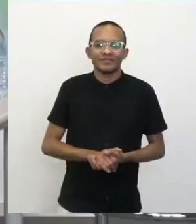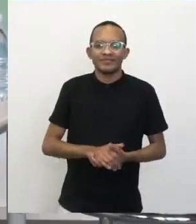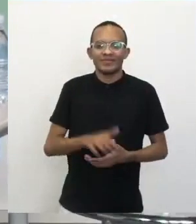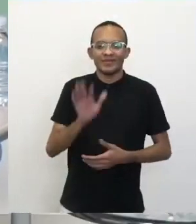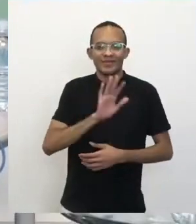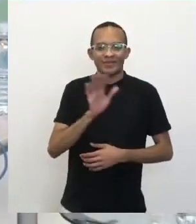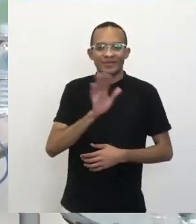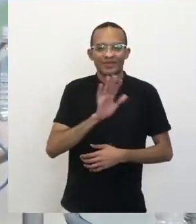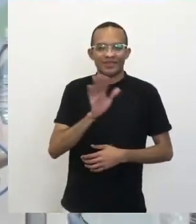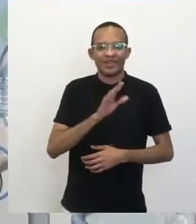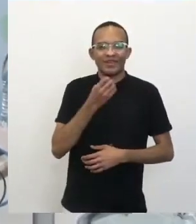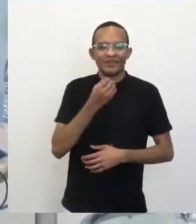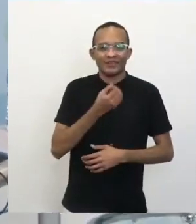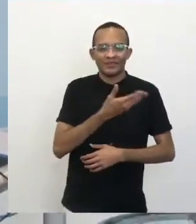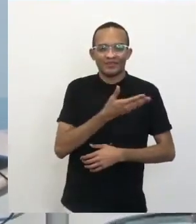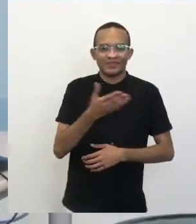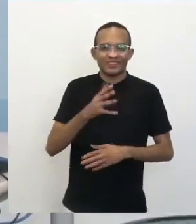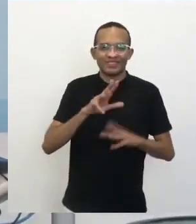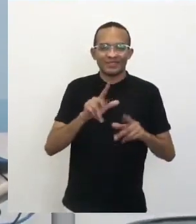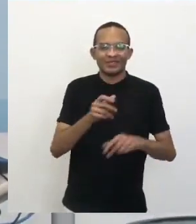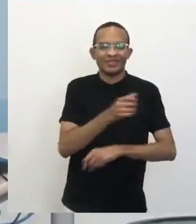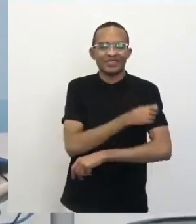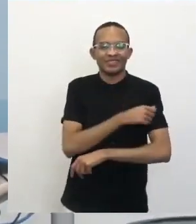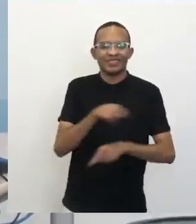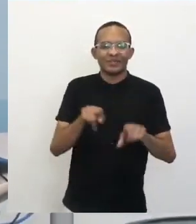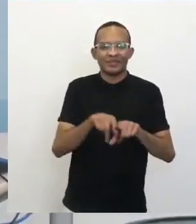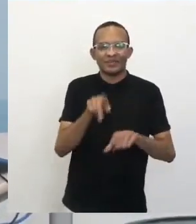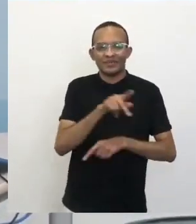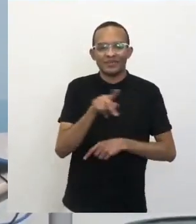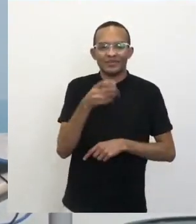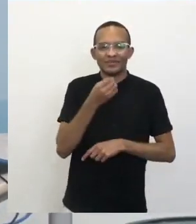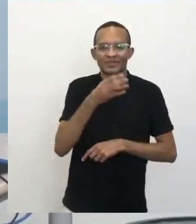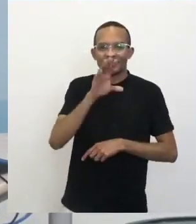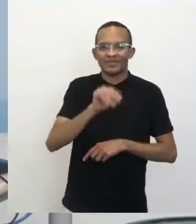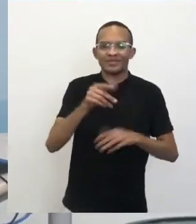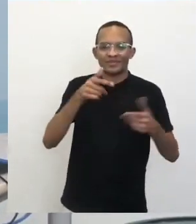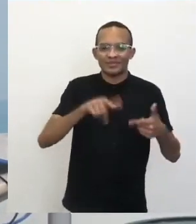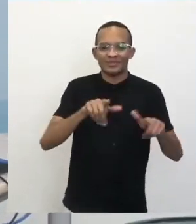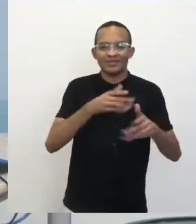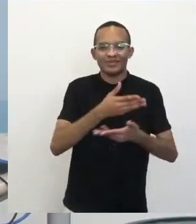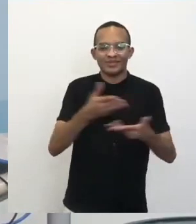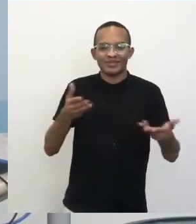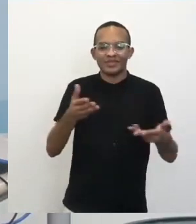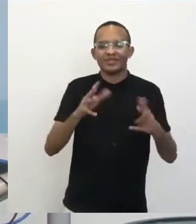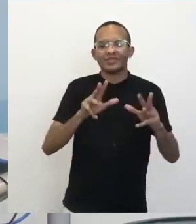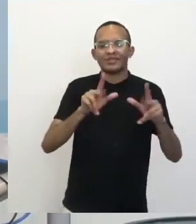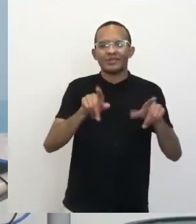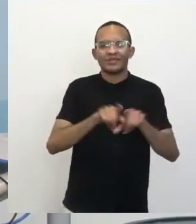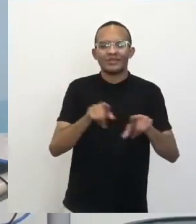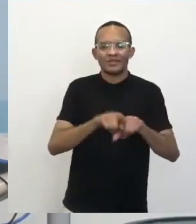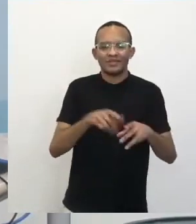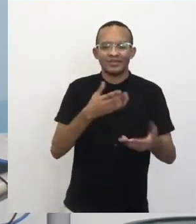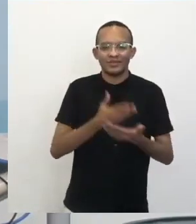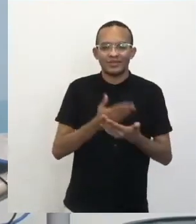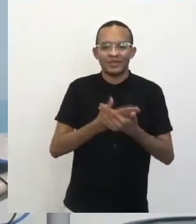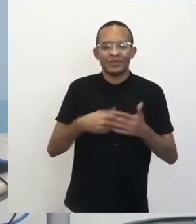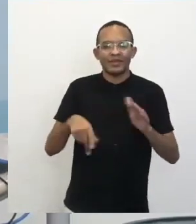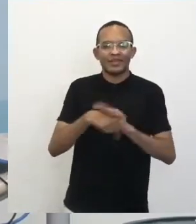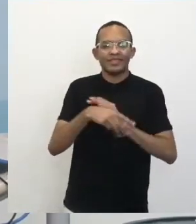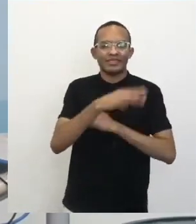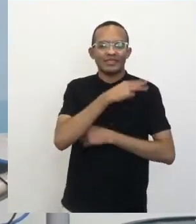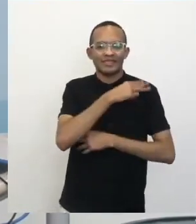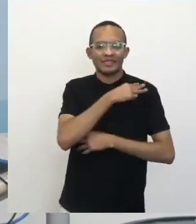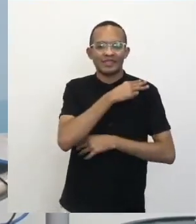Good evening again, teachers and students of the third grade. Boa noite mais uma vez aí, professores e também estudantes da terceira